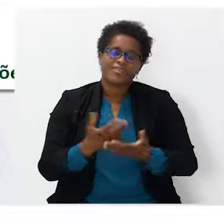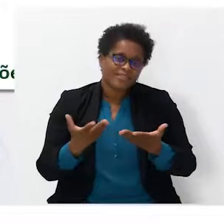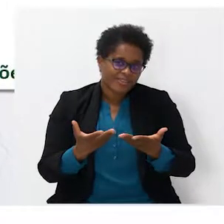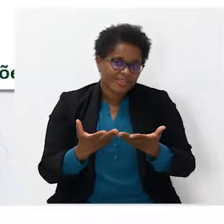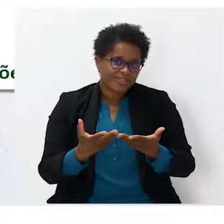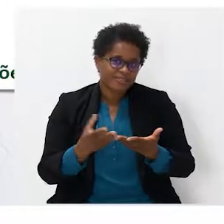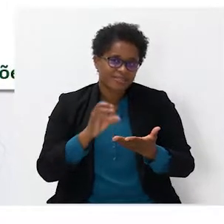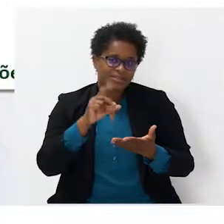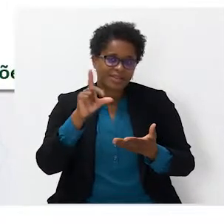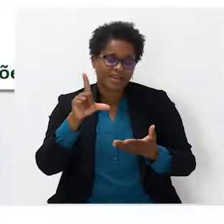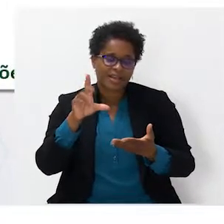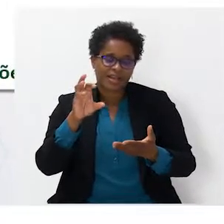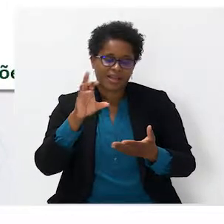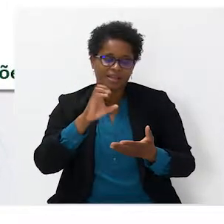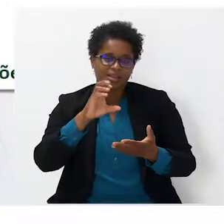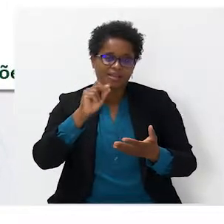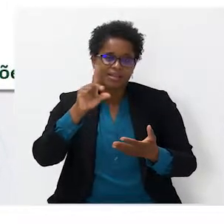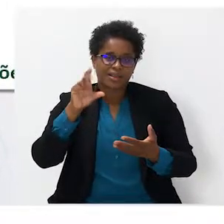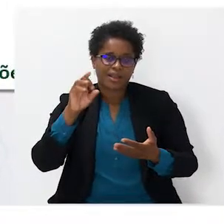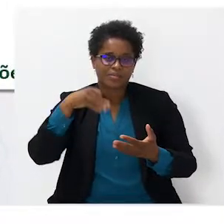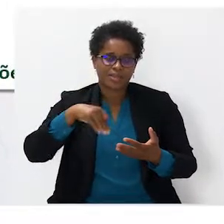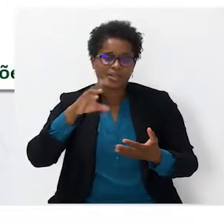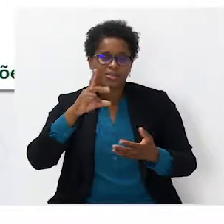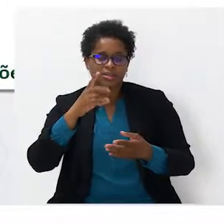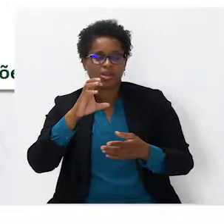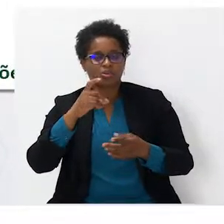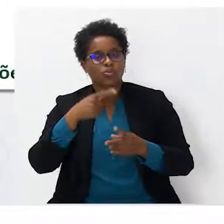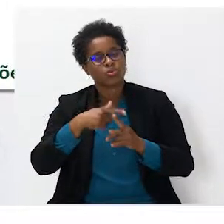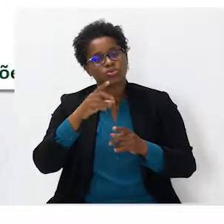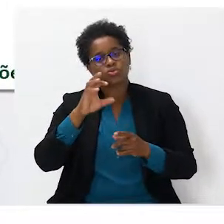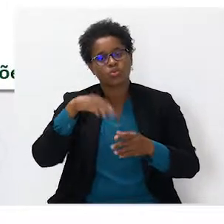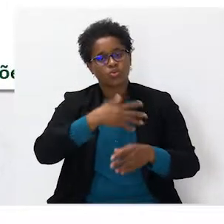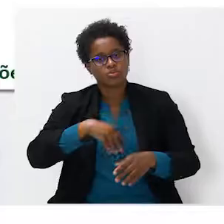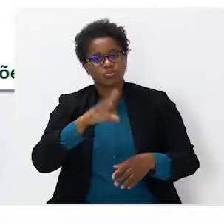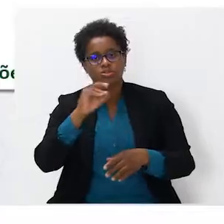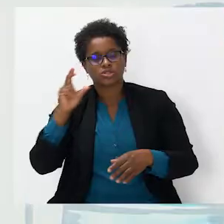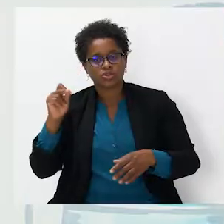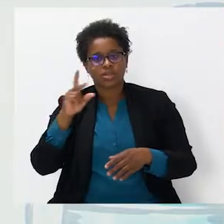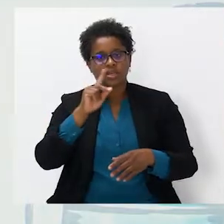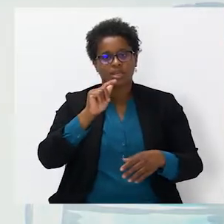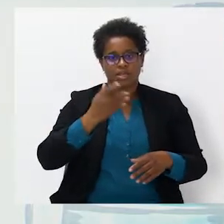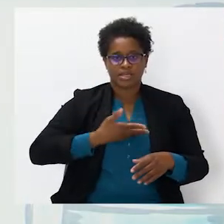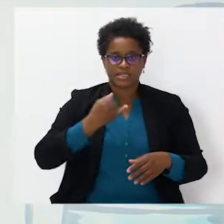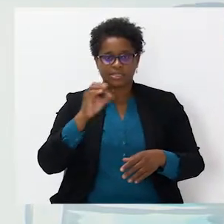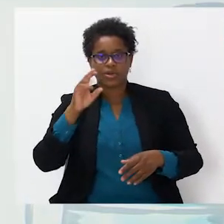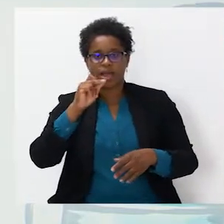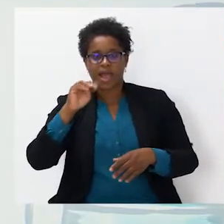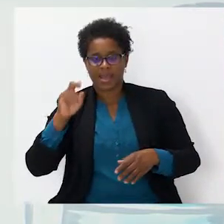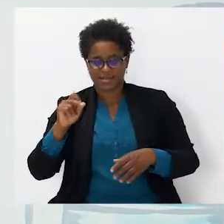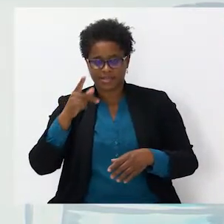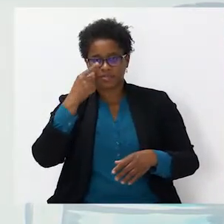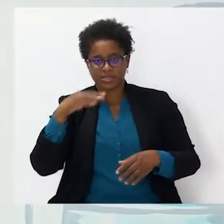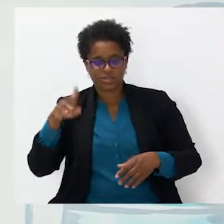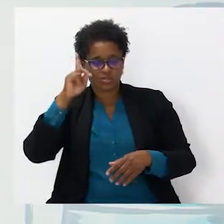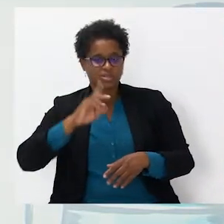Carmo Pereira da Cruz, O Mundo do João, edições ASA. Bem, meus meninos e minhas